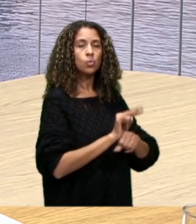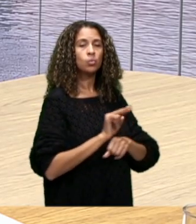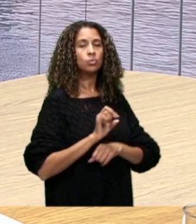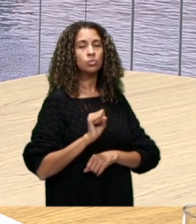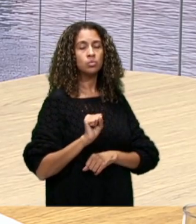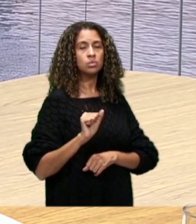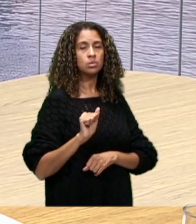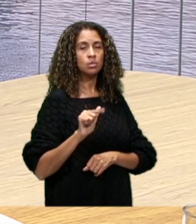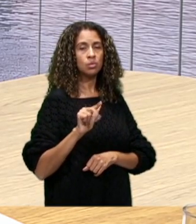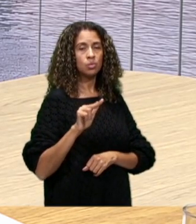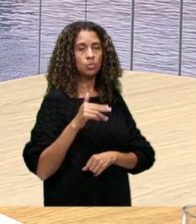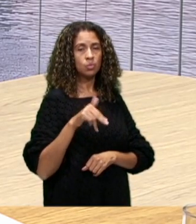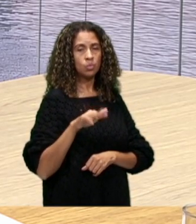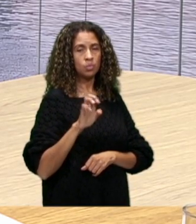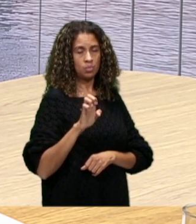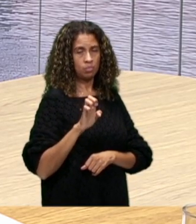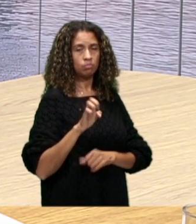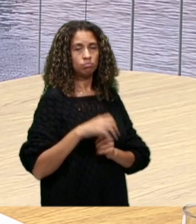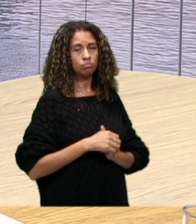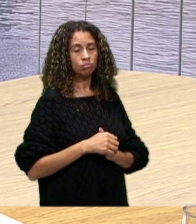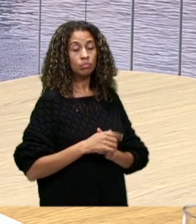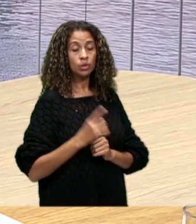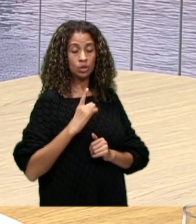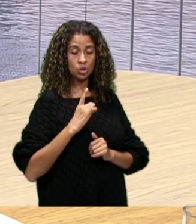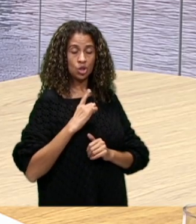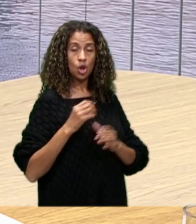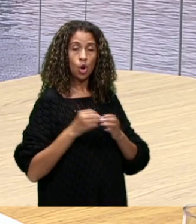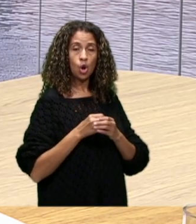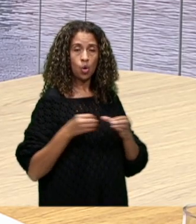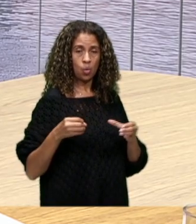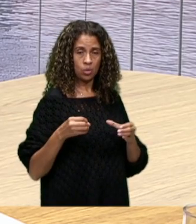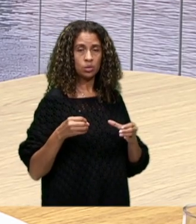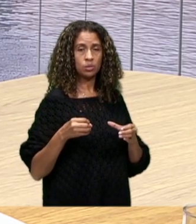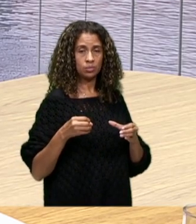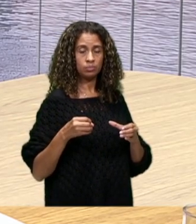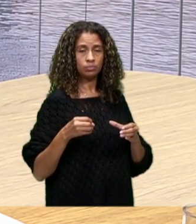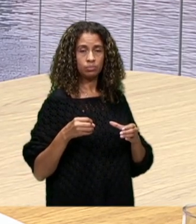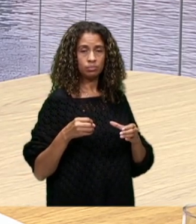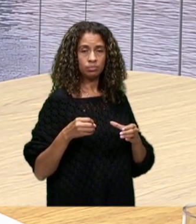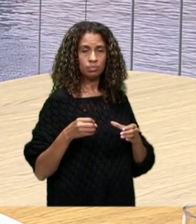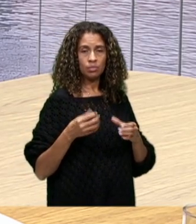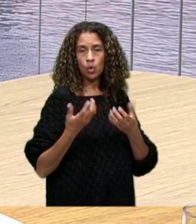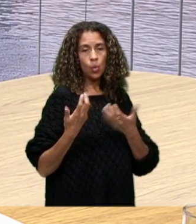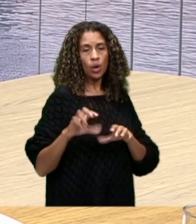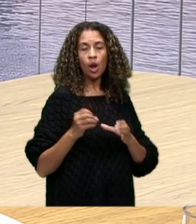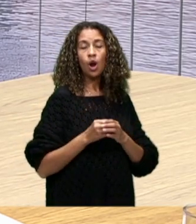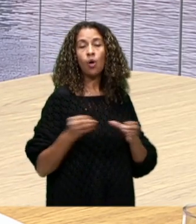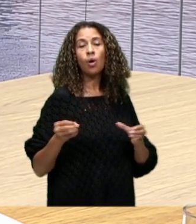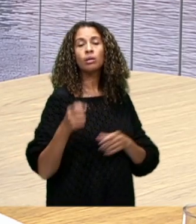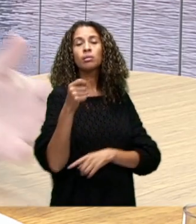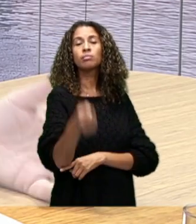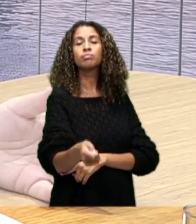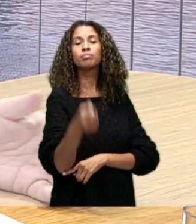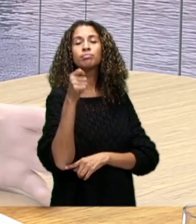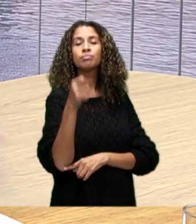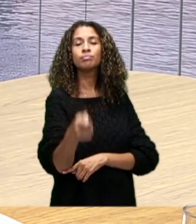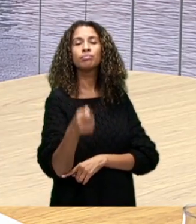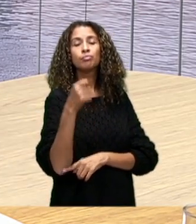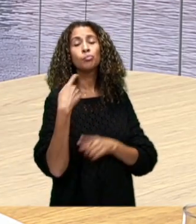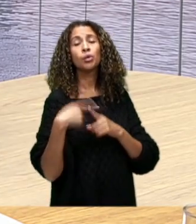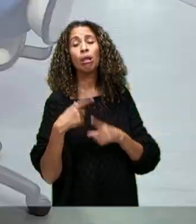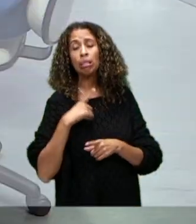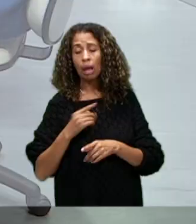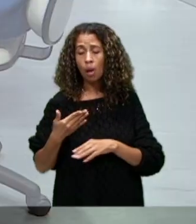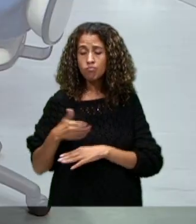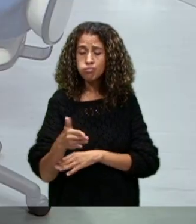né? Quando se colocou cotas, ninguém quer cota para pescar. Ah, porque tem peixe demais, tá,